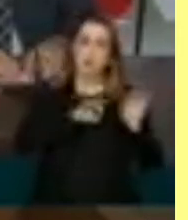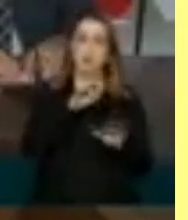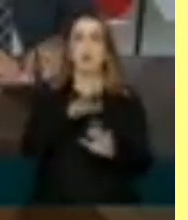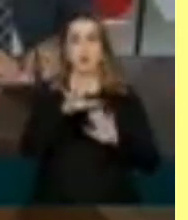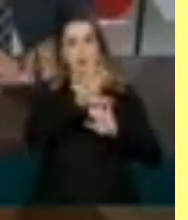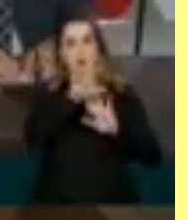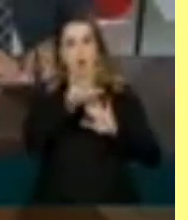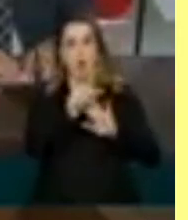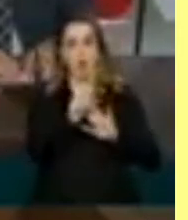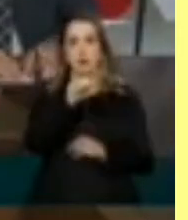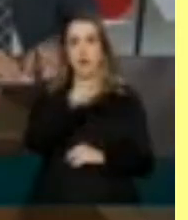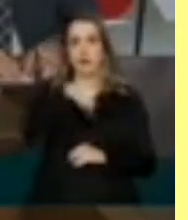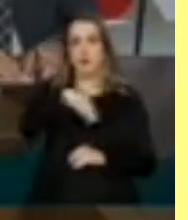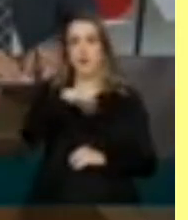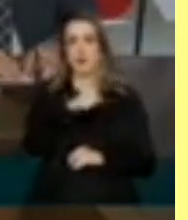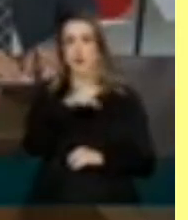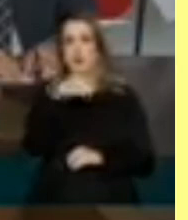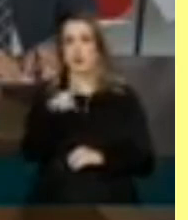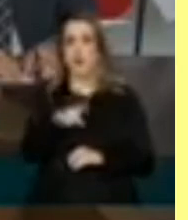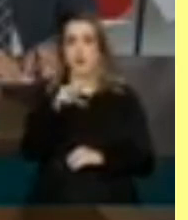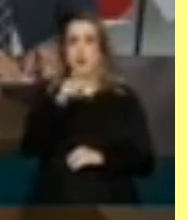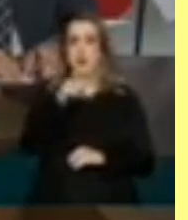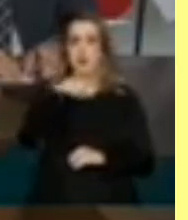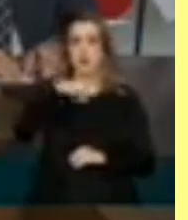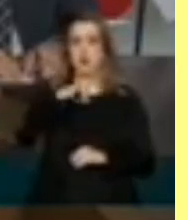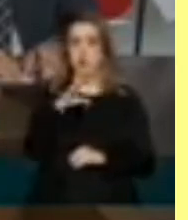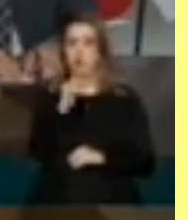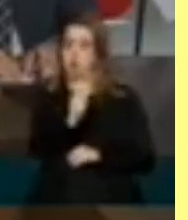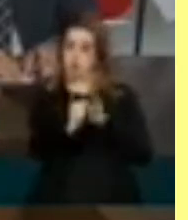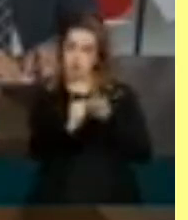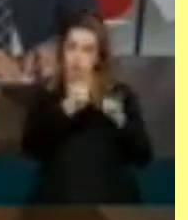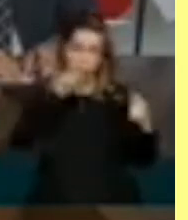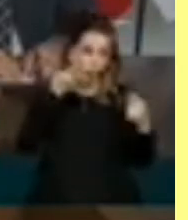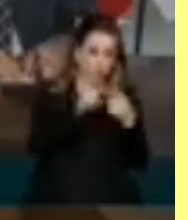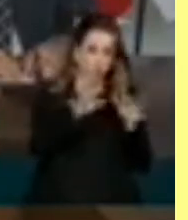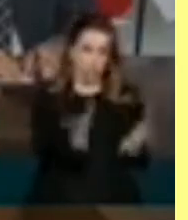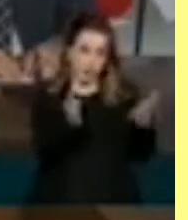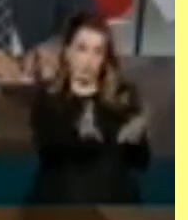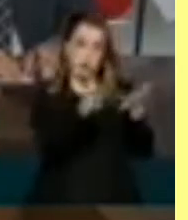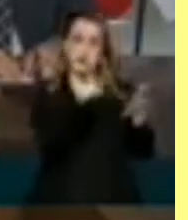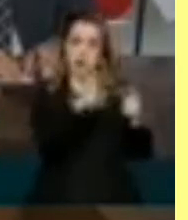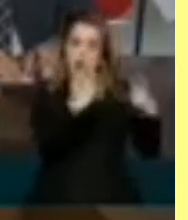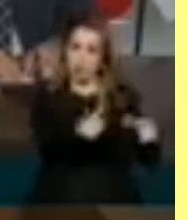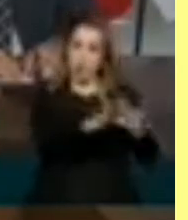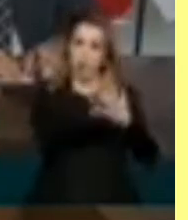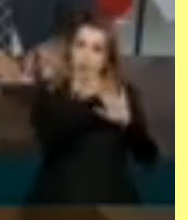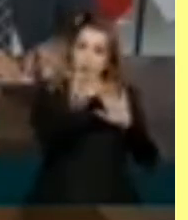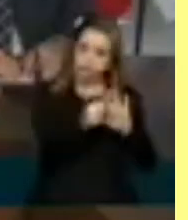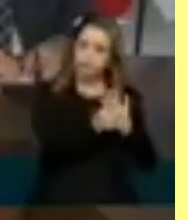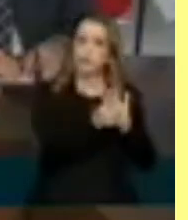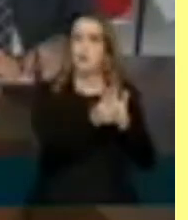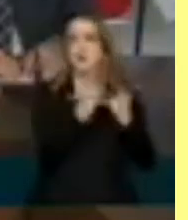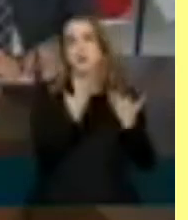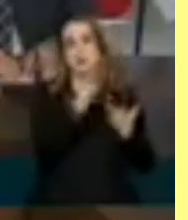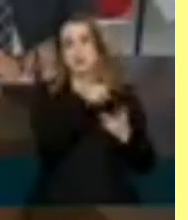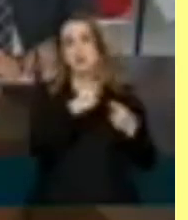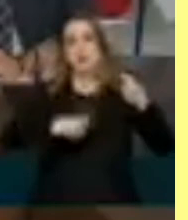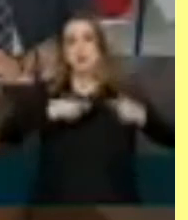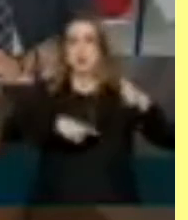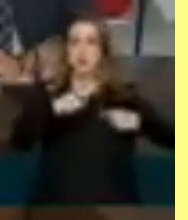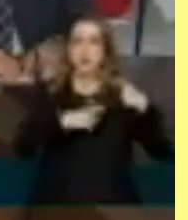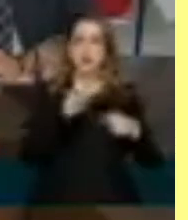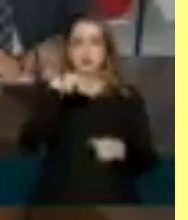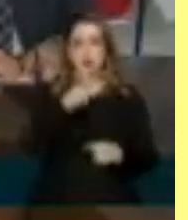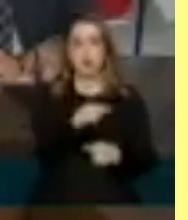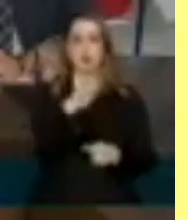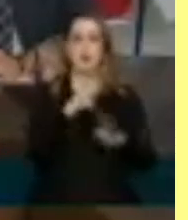ao financiamento do desenvolvimento sustentável naquela região, e que deverá ser debatida em uma das sessões paralelas da Assembleia